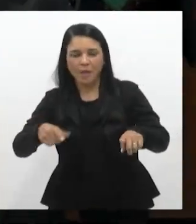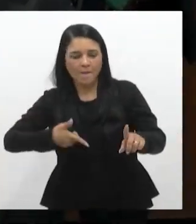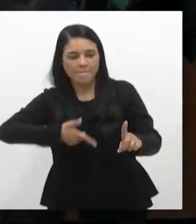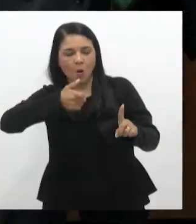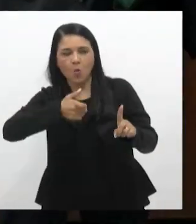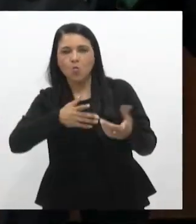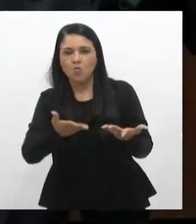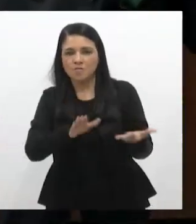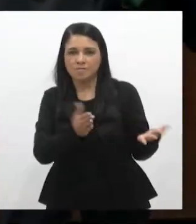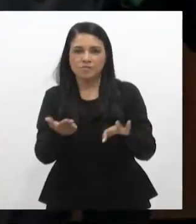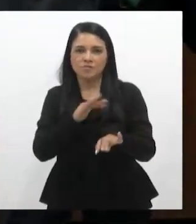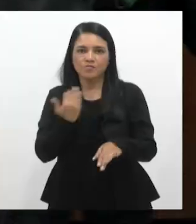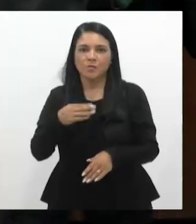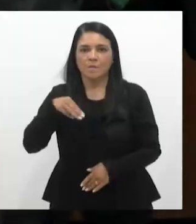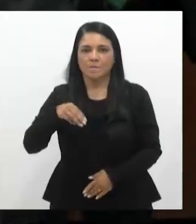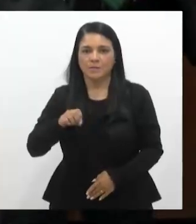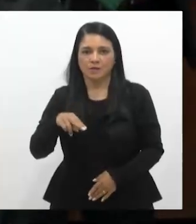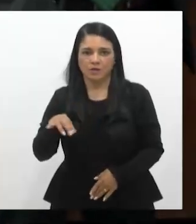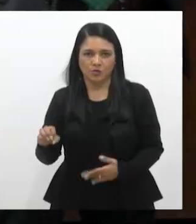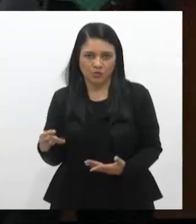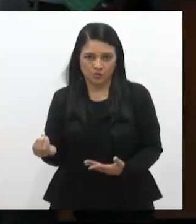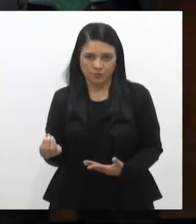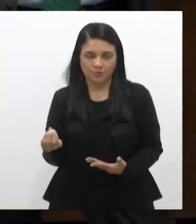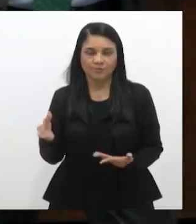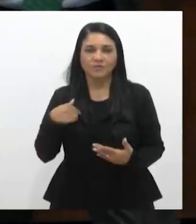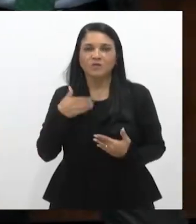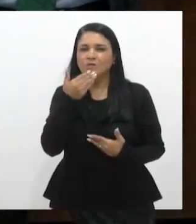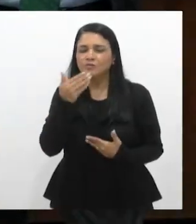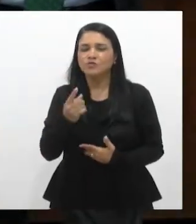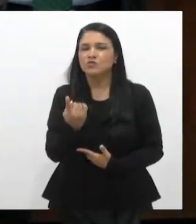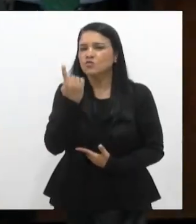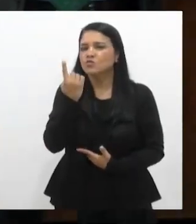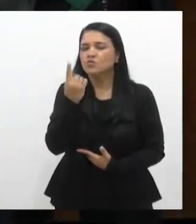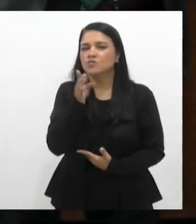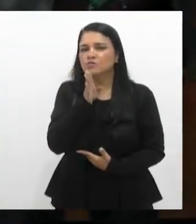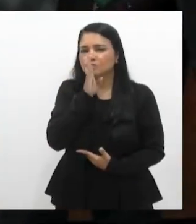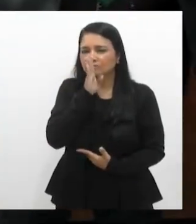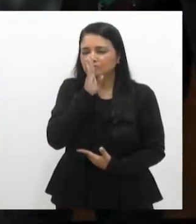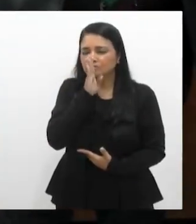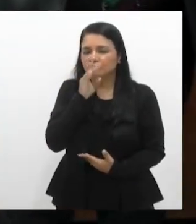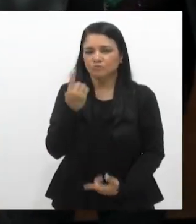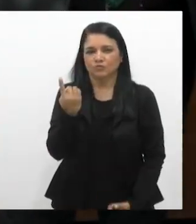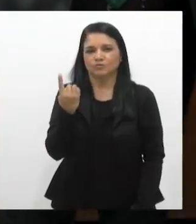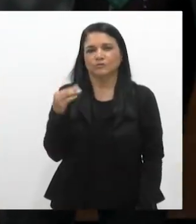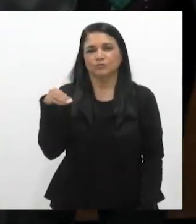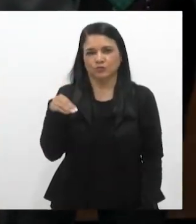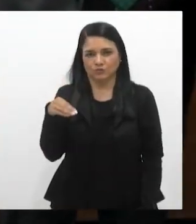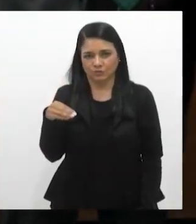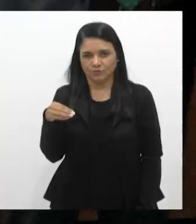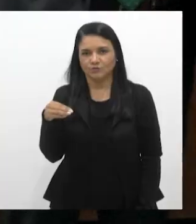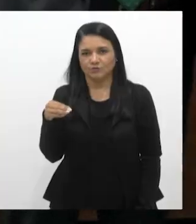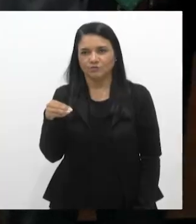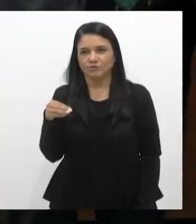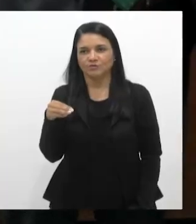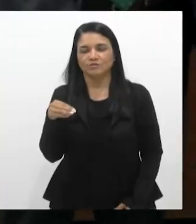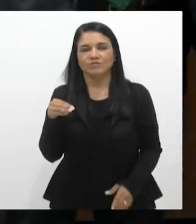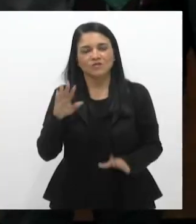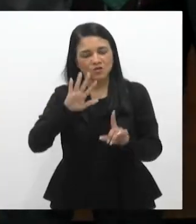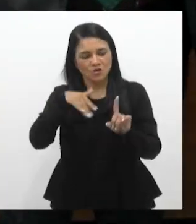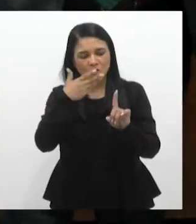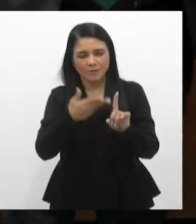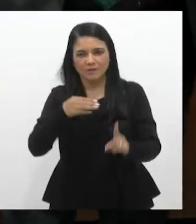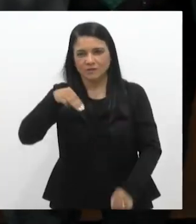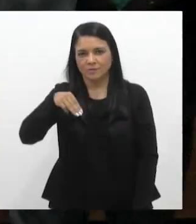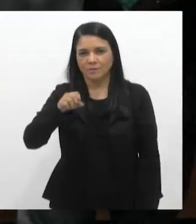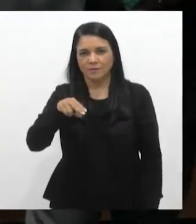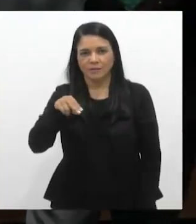falecer. Então eu queria pedir a Vossa Excelência aí que essa casa aqui fizesse um minuto de silêncio, em homenagem ao Maninho aí, que a nossa cidade está sentindo muito a